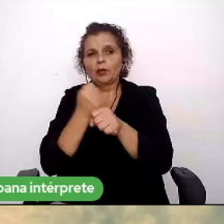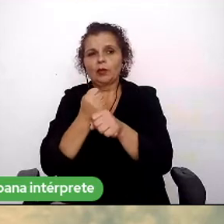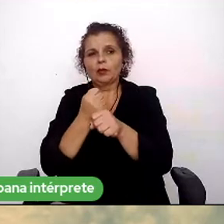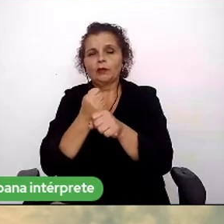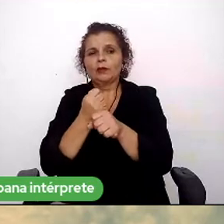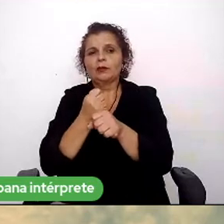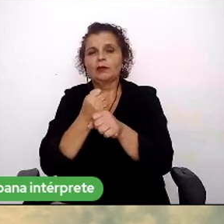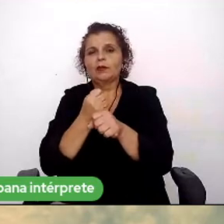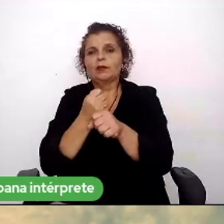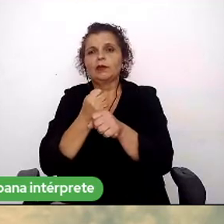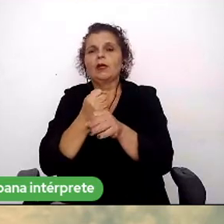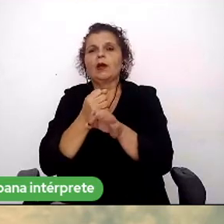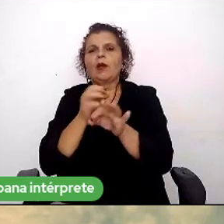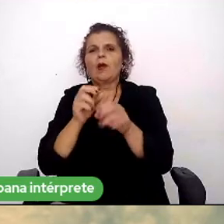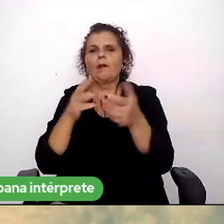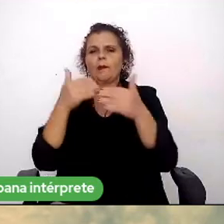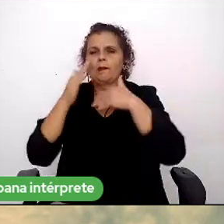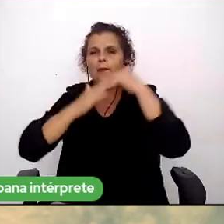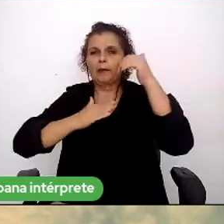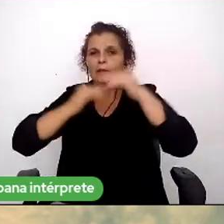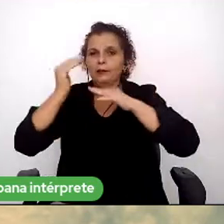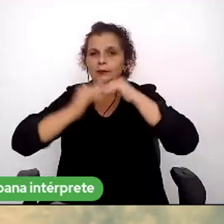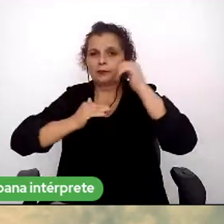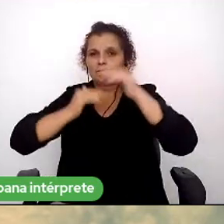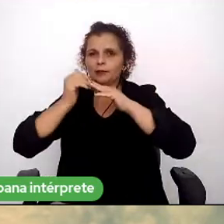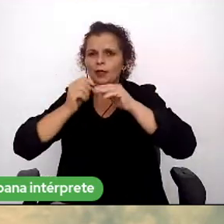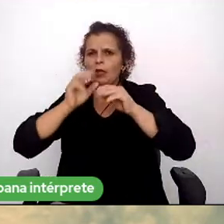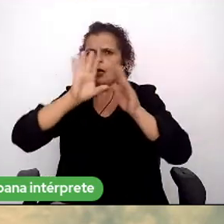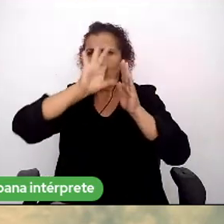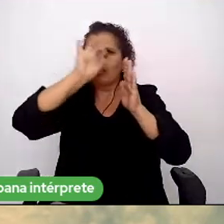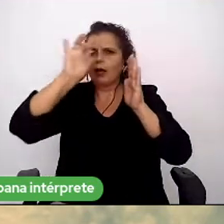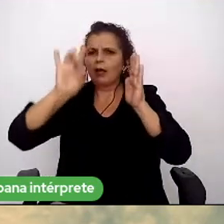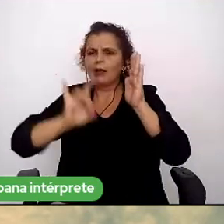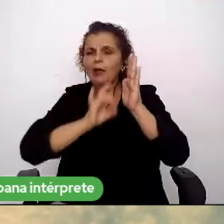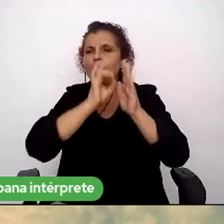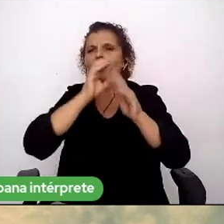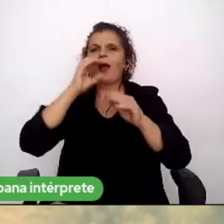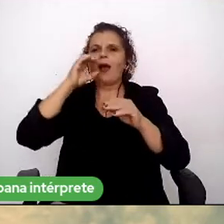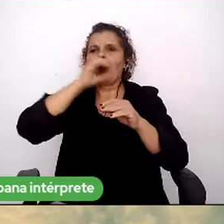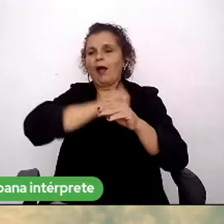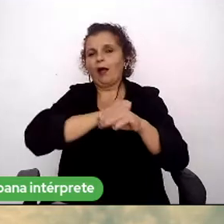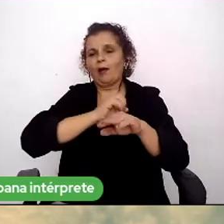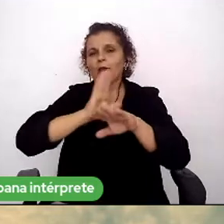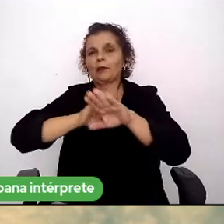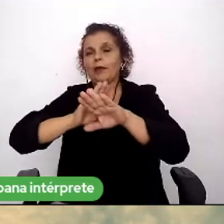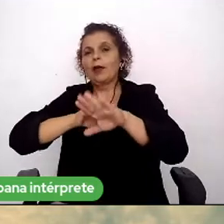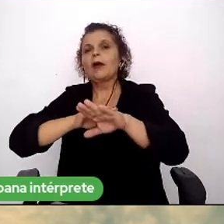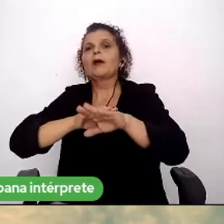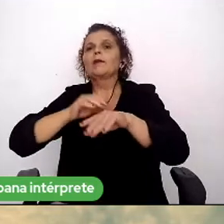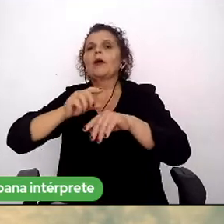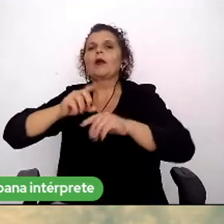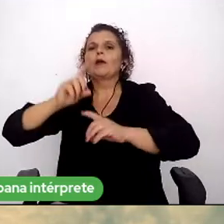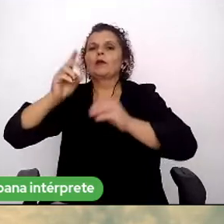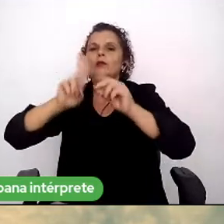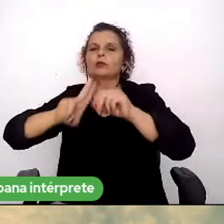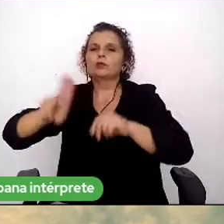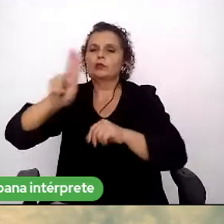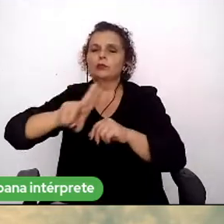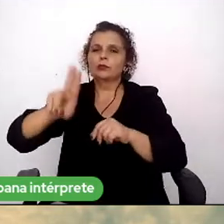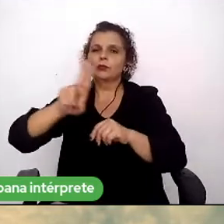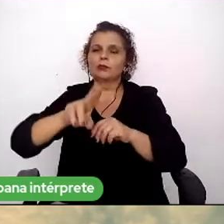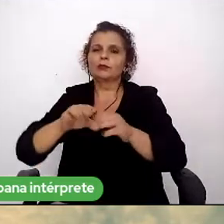funcionalidades, a gente tenta colocar essas funcionalidades o mais rápido na mão do usuário para a gente poder